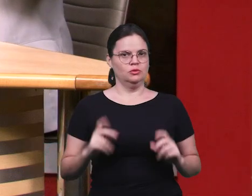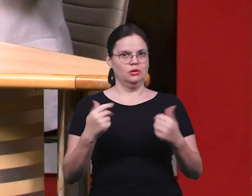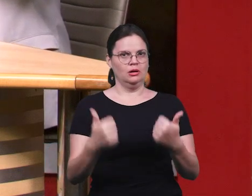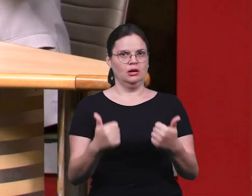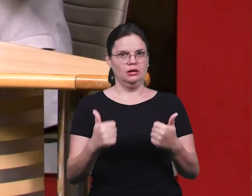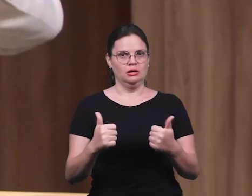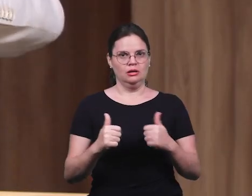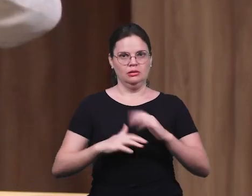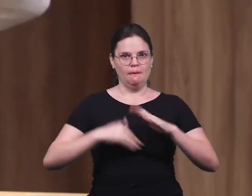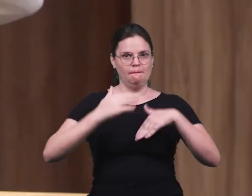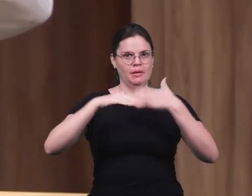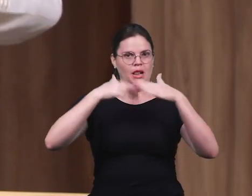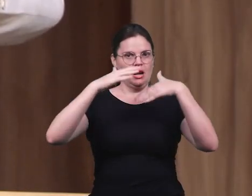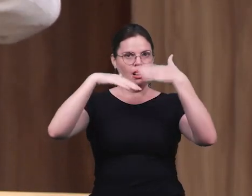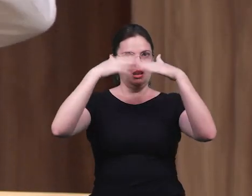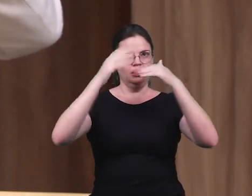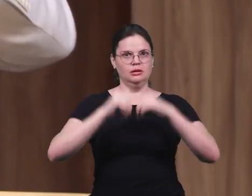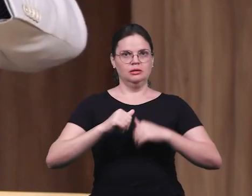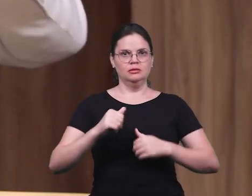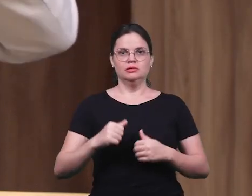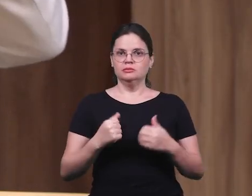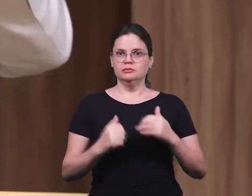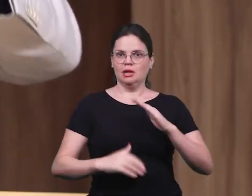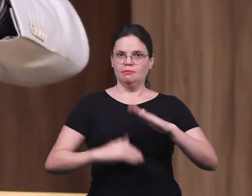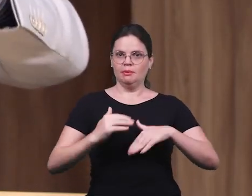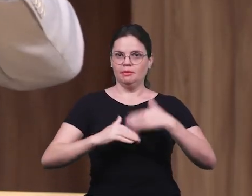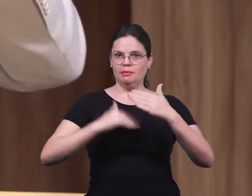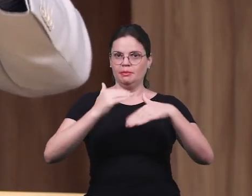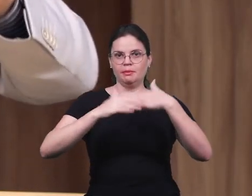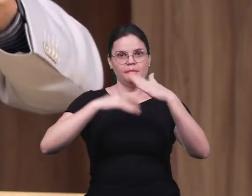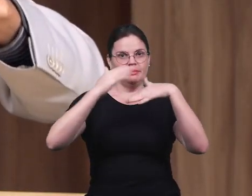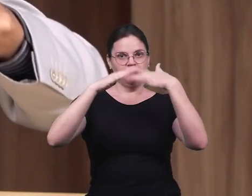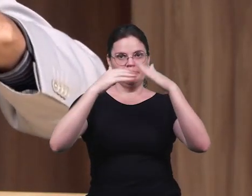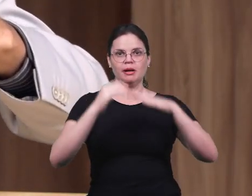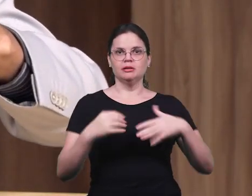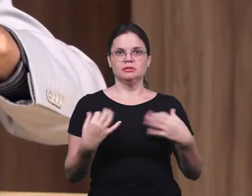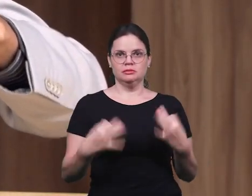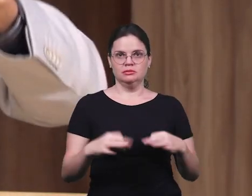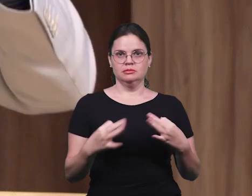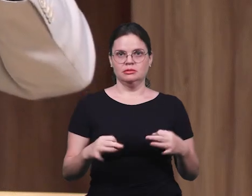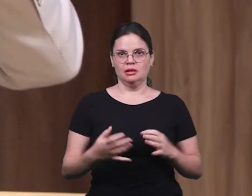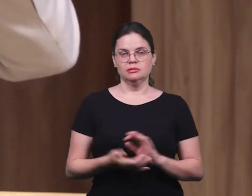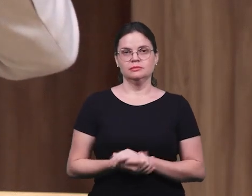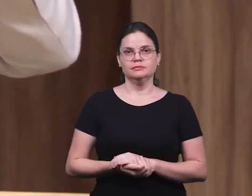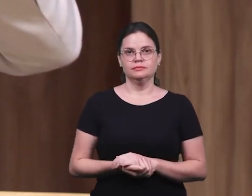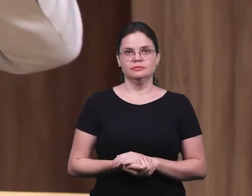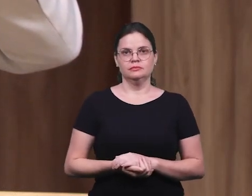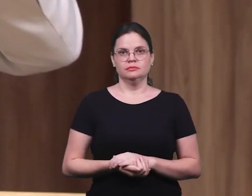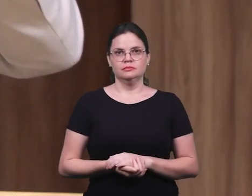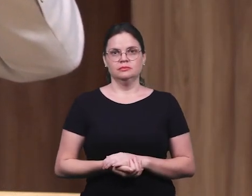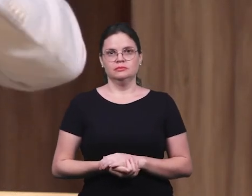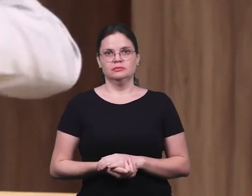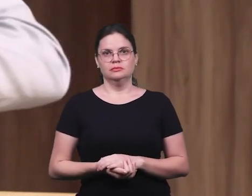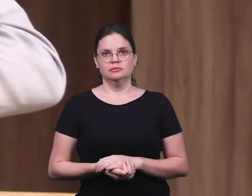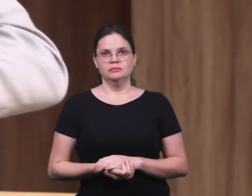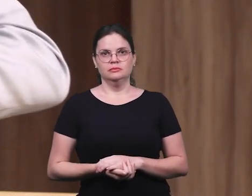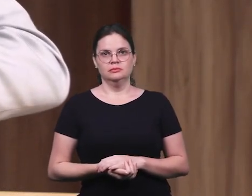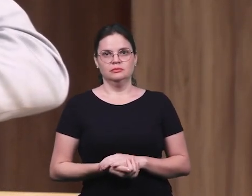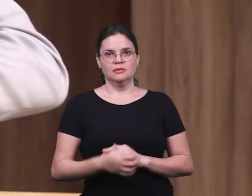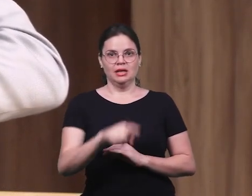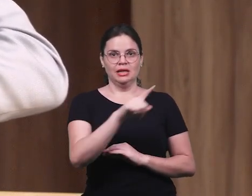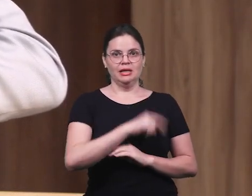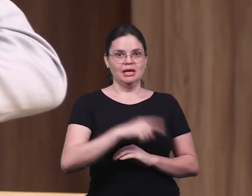é para cima, tá? Sim. Aumentando o número de filhos dos profetas. E eles falam em